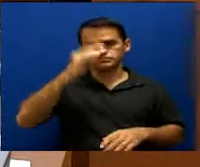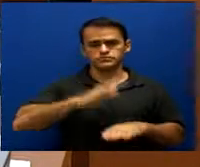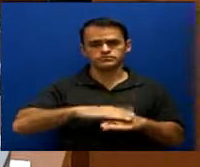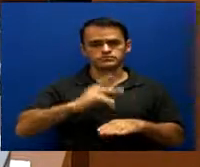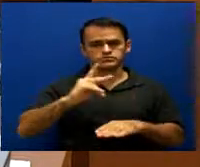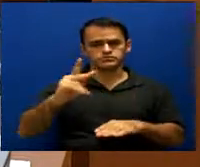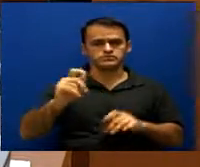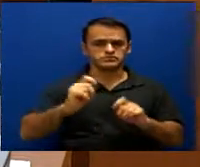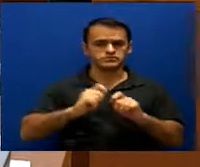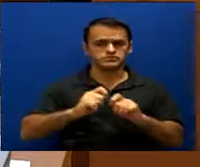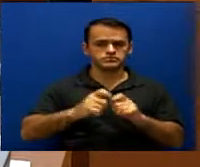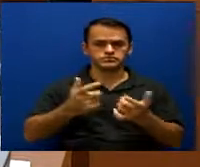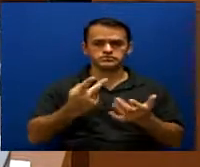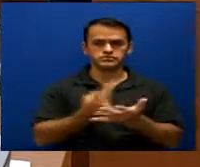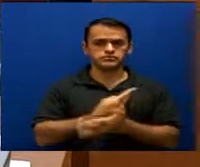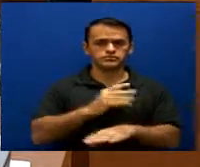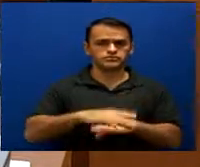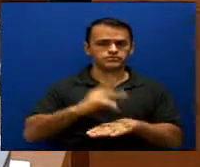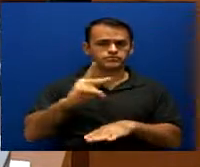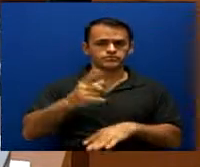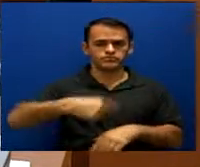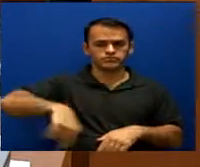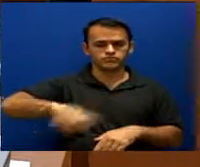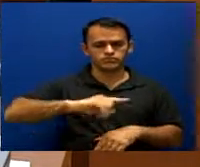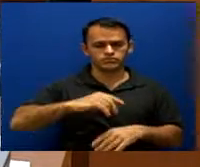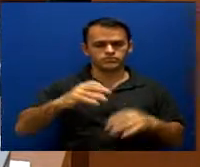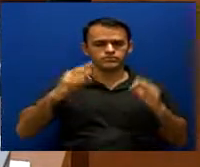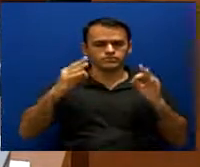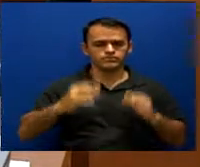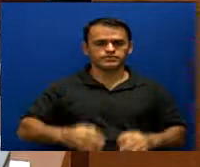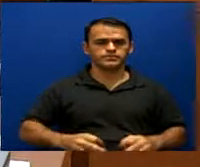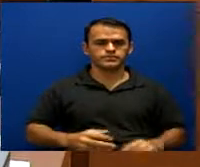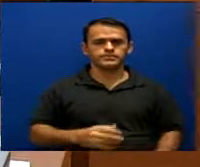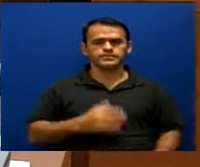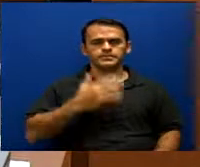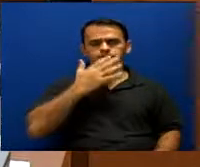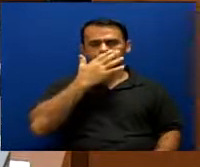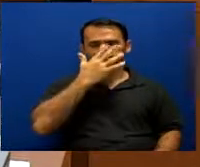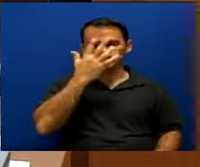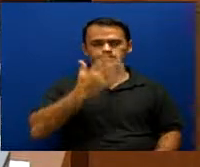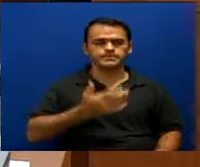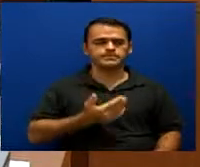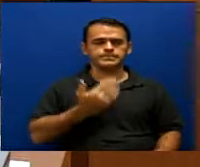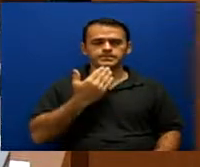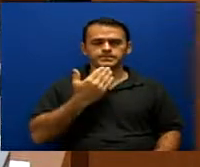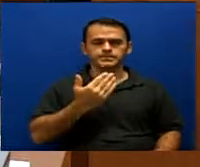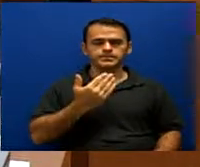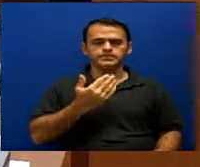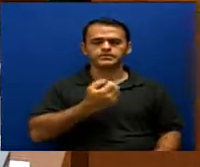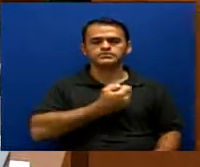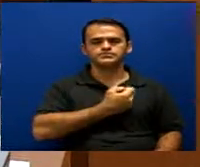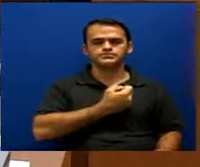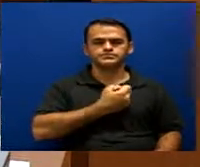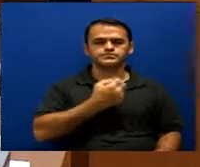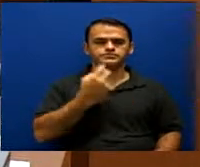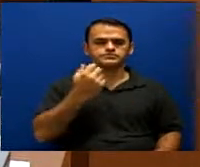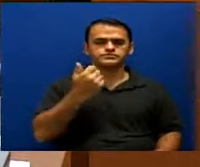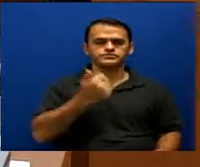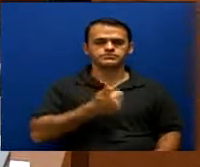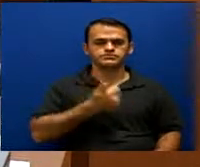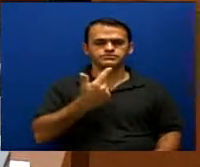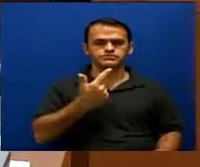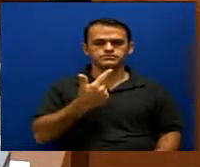é problema de lá. Tá? A Câmara está fazendo a sua parte. Ah, eu só peço também que vocês avaliem a emenda número